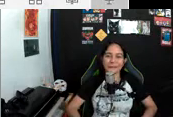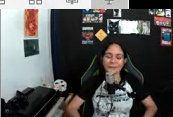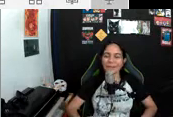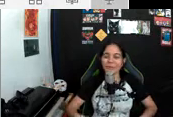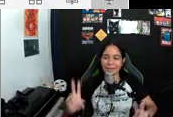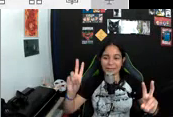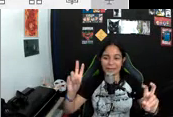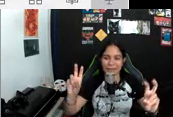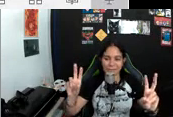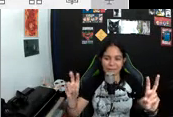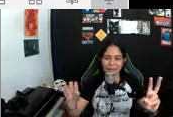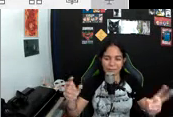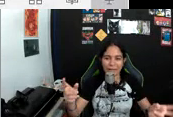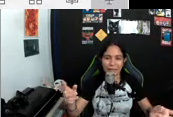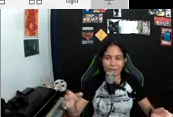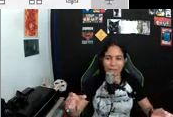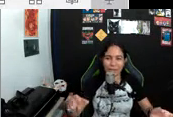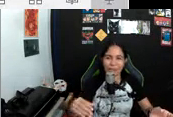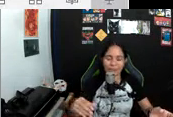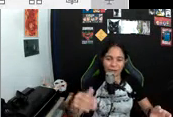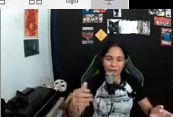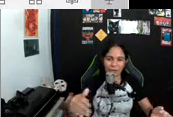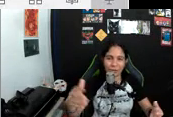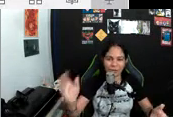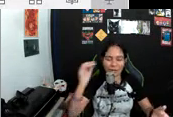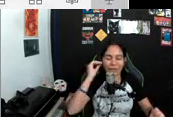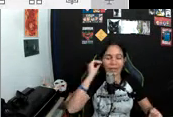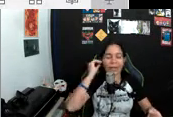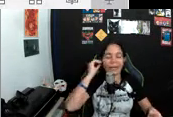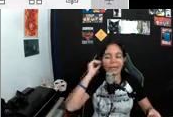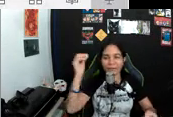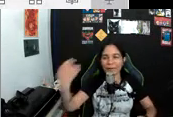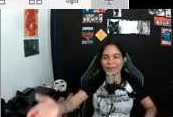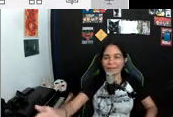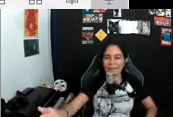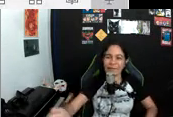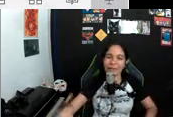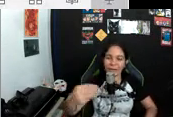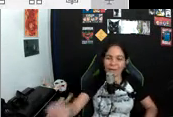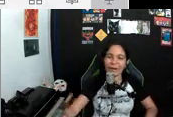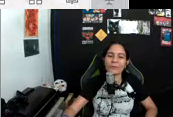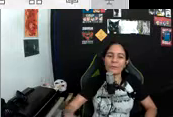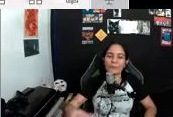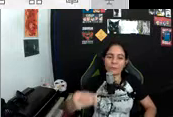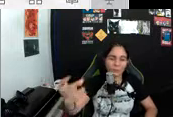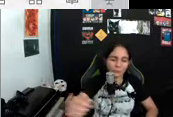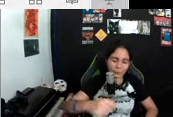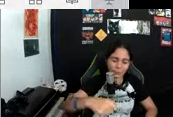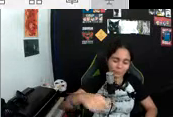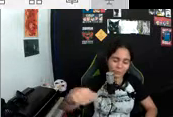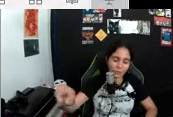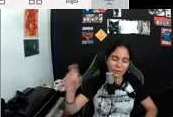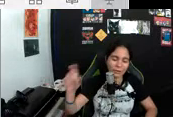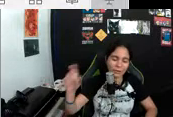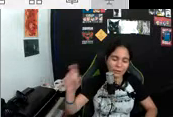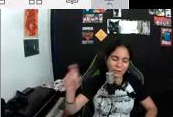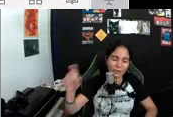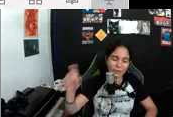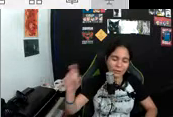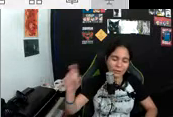a pessoa foi tão, entre aspas, esperta, né? Foi criminosa em pegar